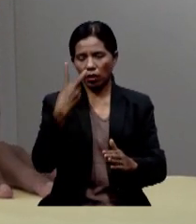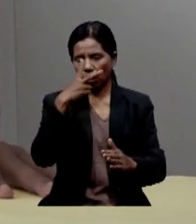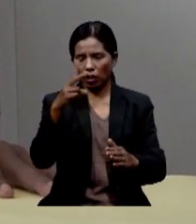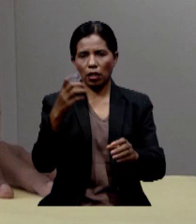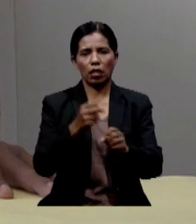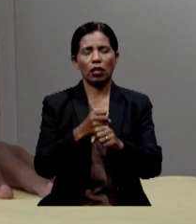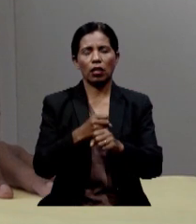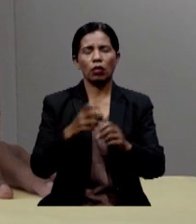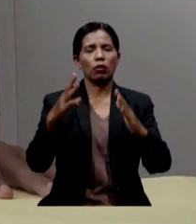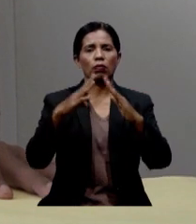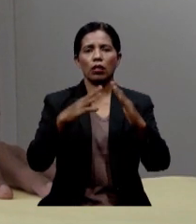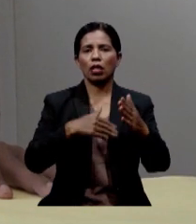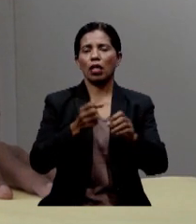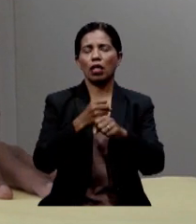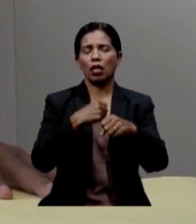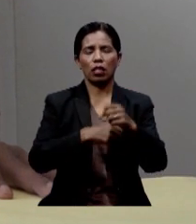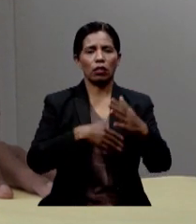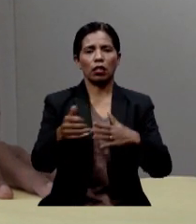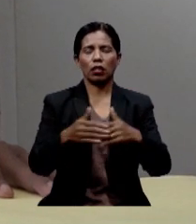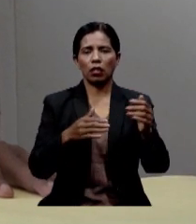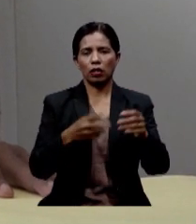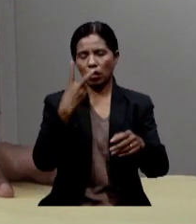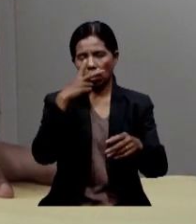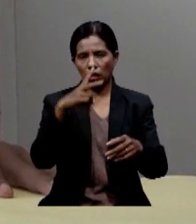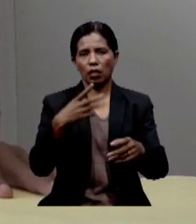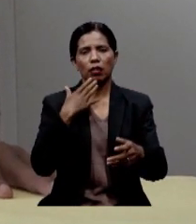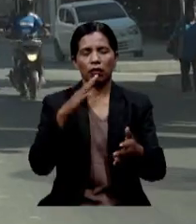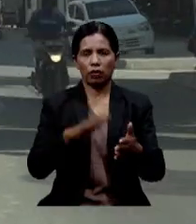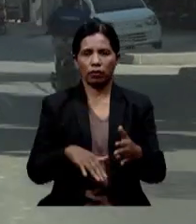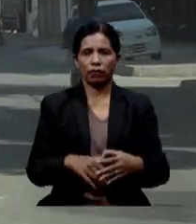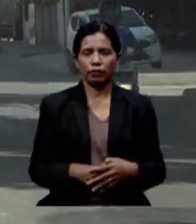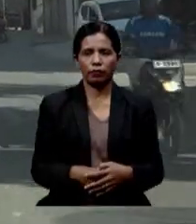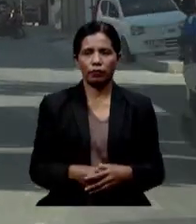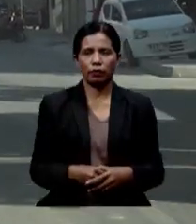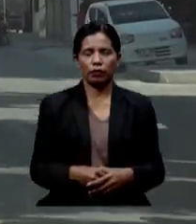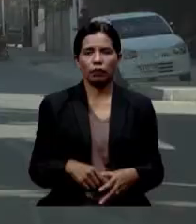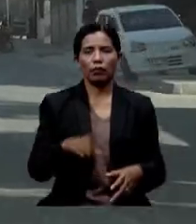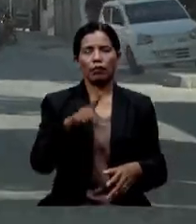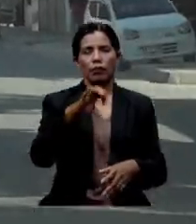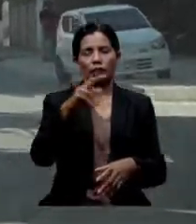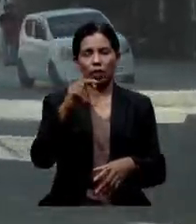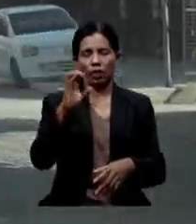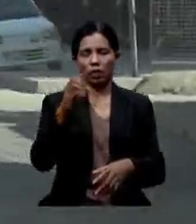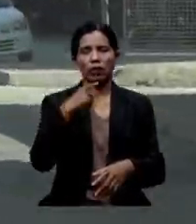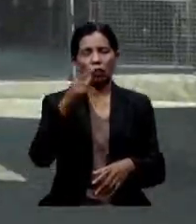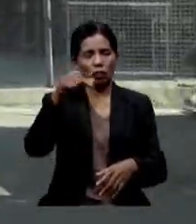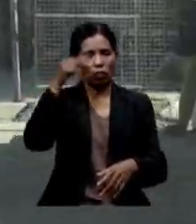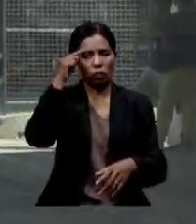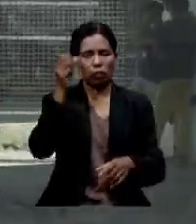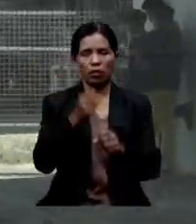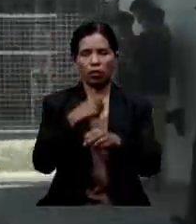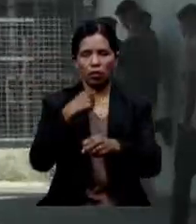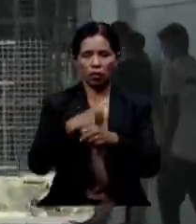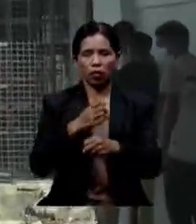a ordenamento, não isso, nem entidade do buquida, mas precisa ser usado muito com a mim. Lino Hactuir, dadão ne, governo sei